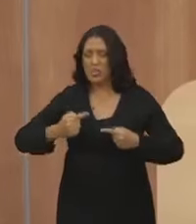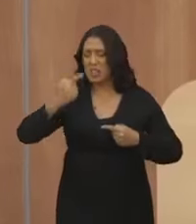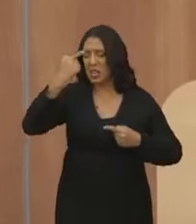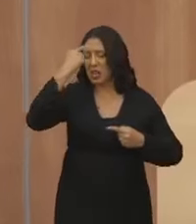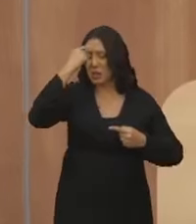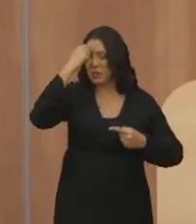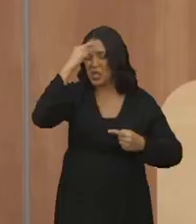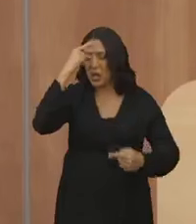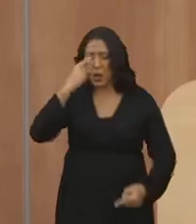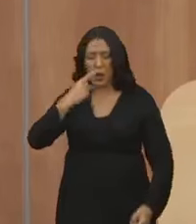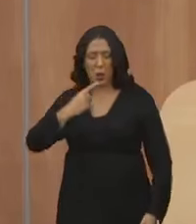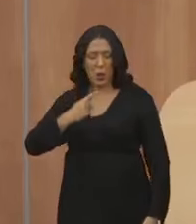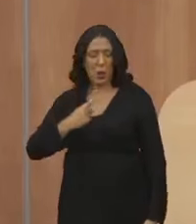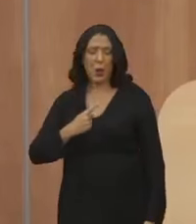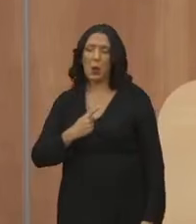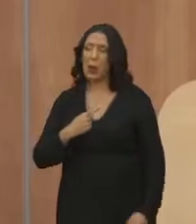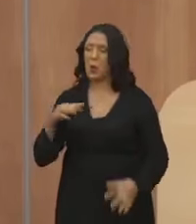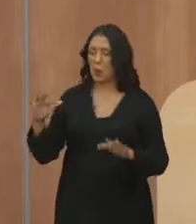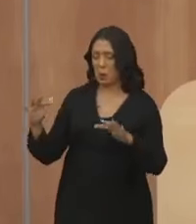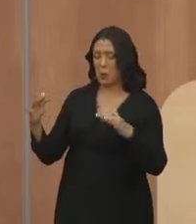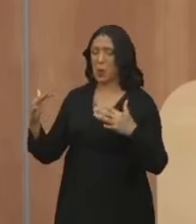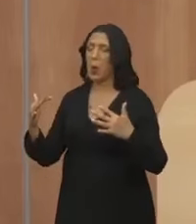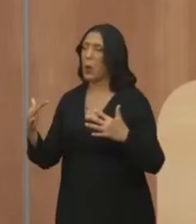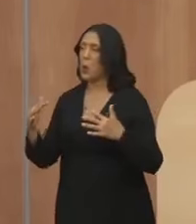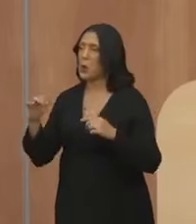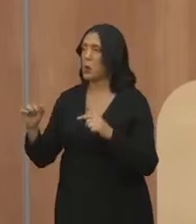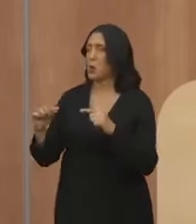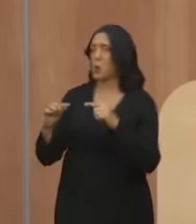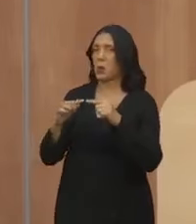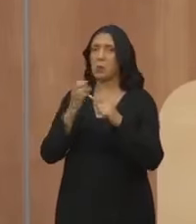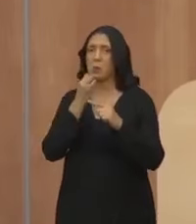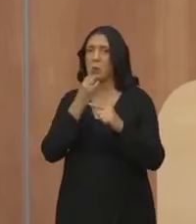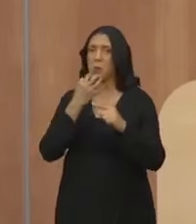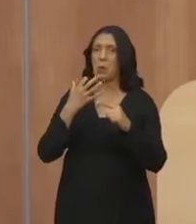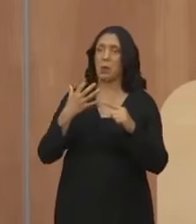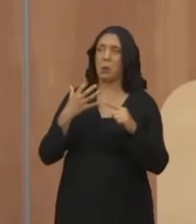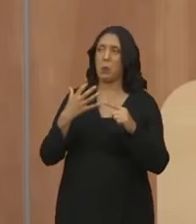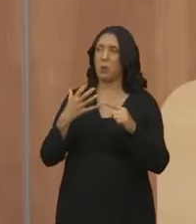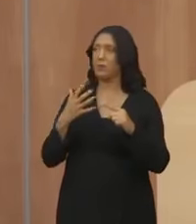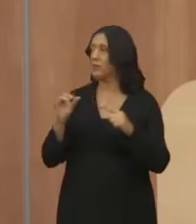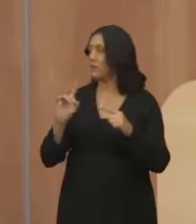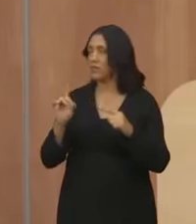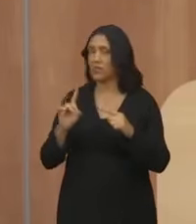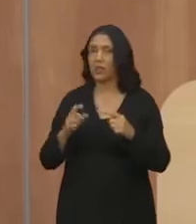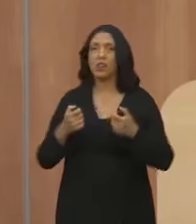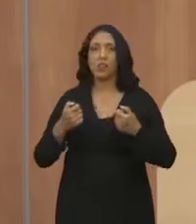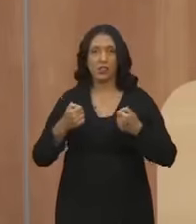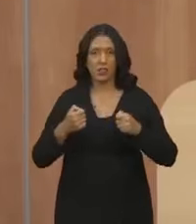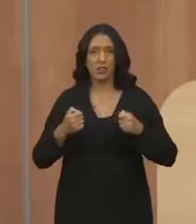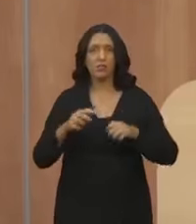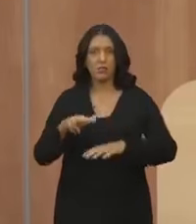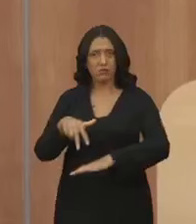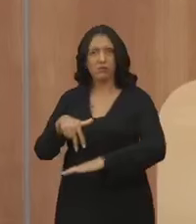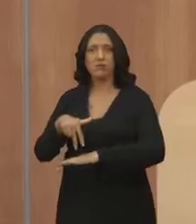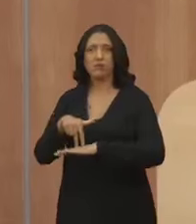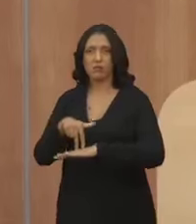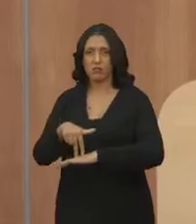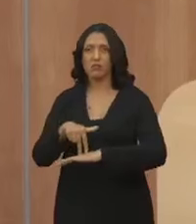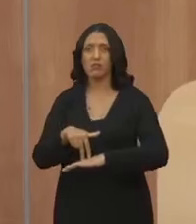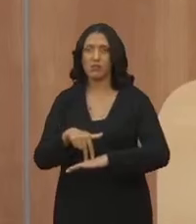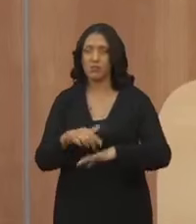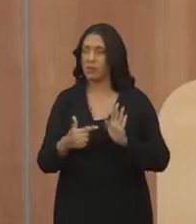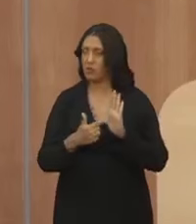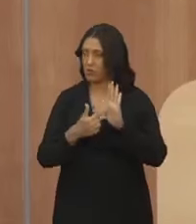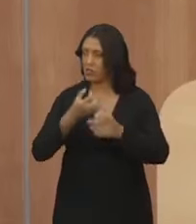só em coisas boas, né? Às vezes a gente tem que enfrentar debates e muitas vezes ser minoritário na política. Isso para